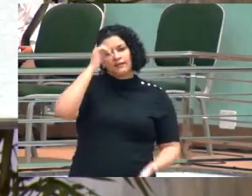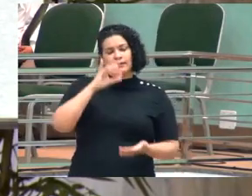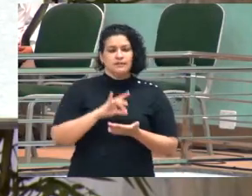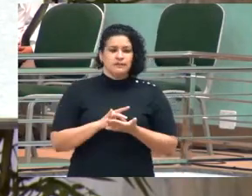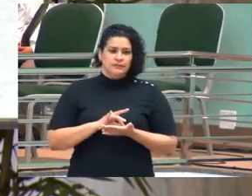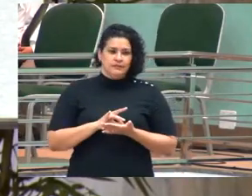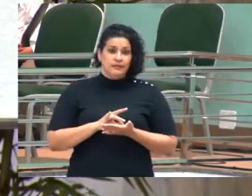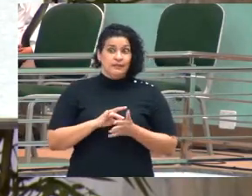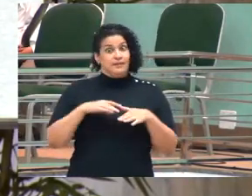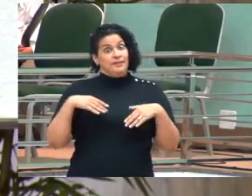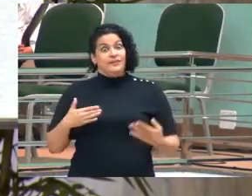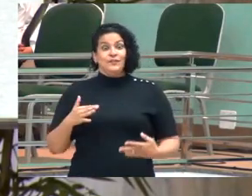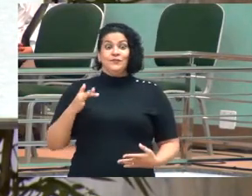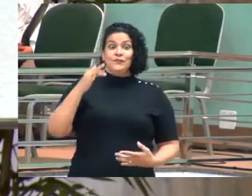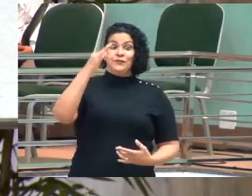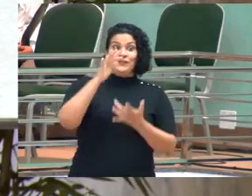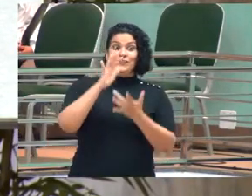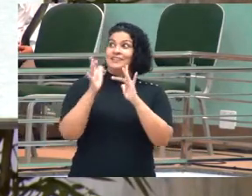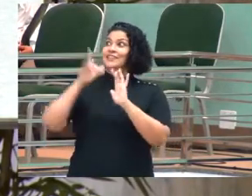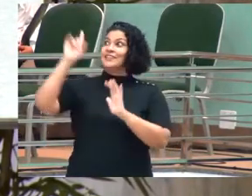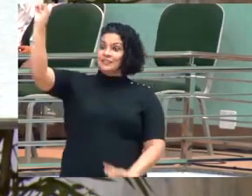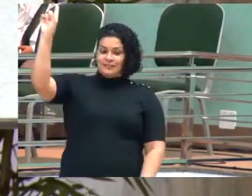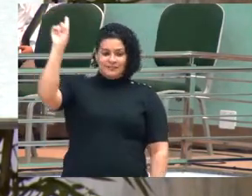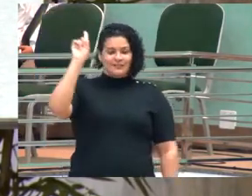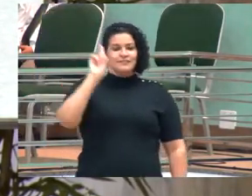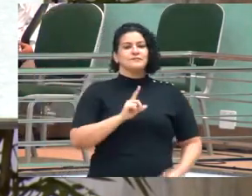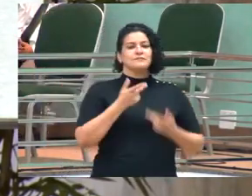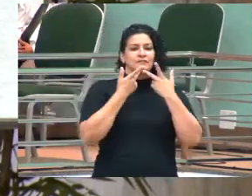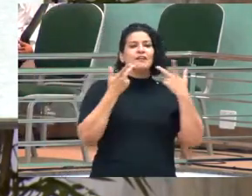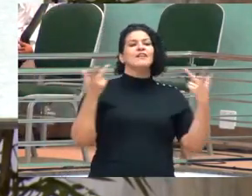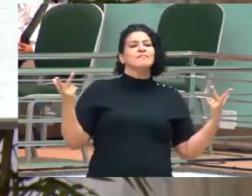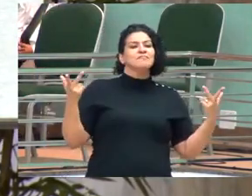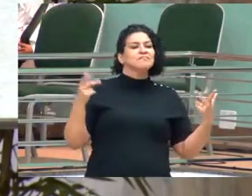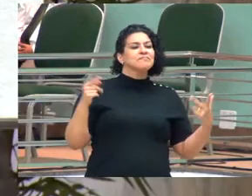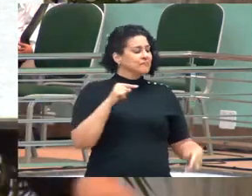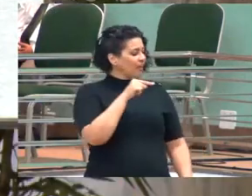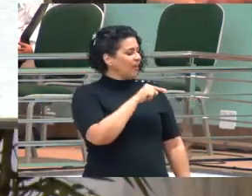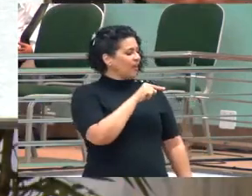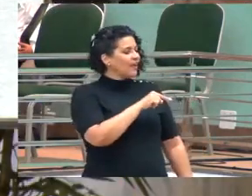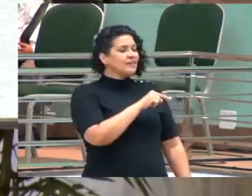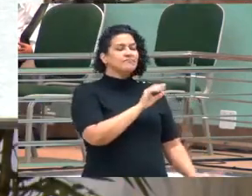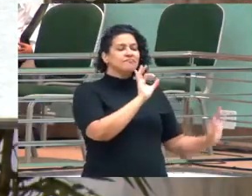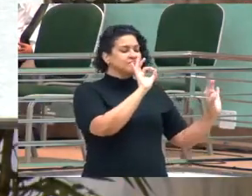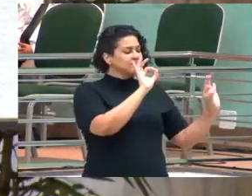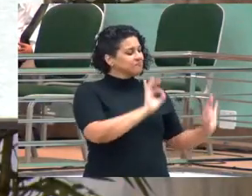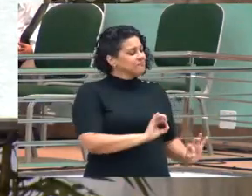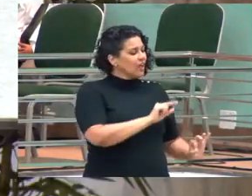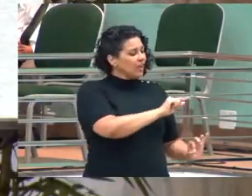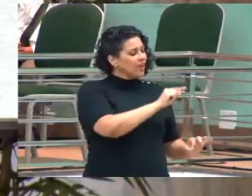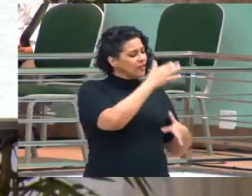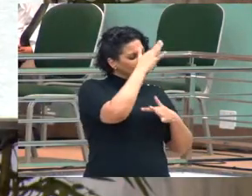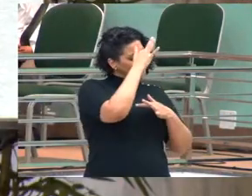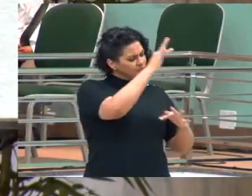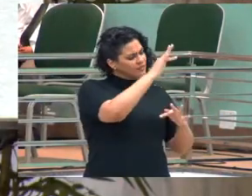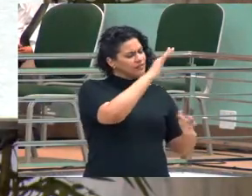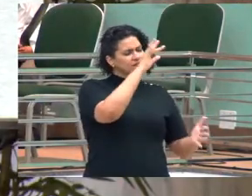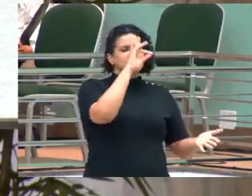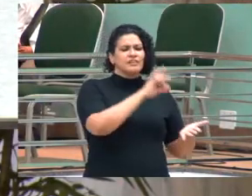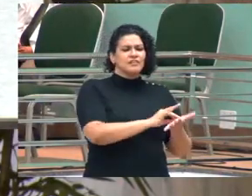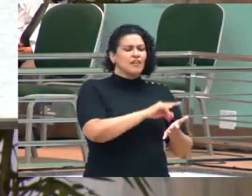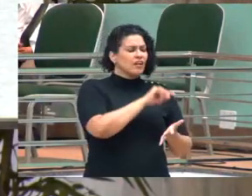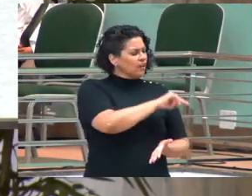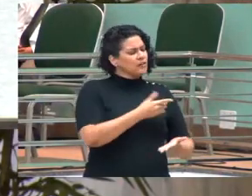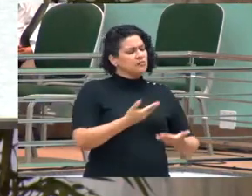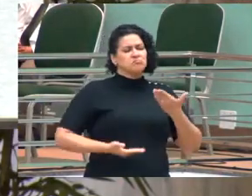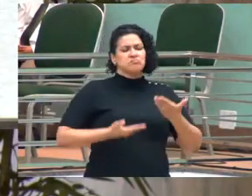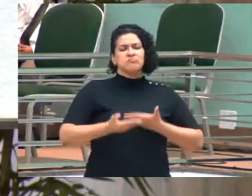servo e fiel. Como Ele deu testemunho de João Batista, Ele possa dar testemunho de cada um de nós. Que Deus